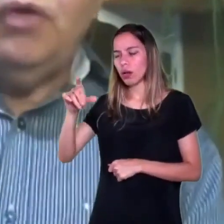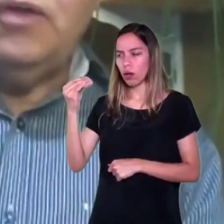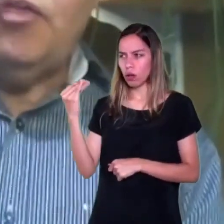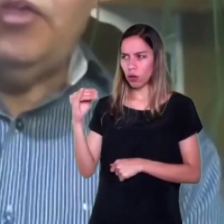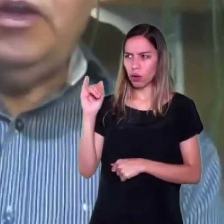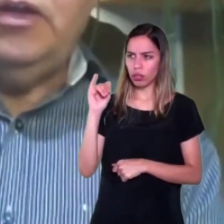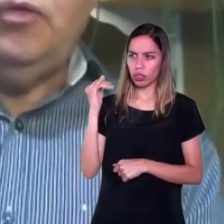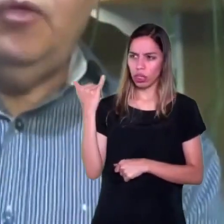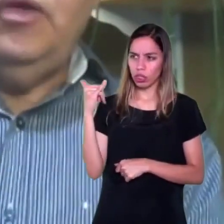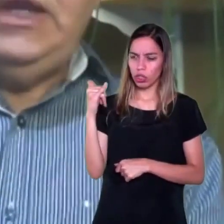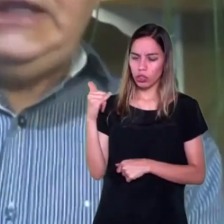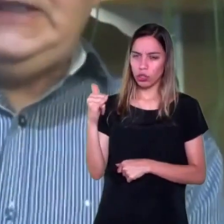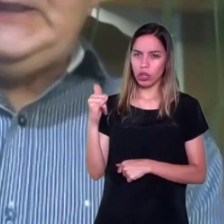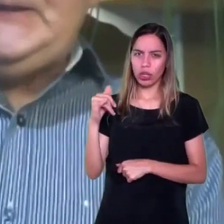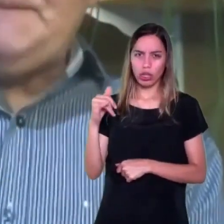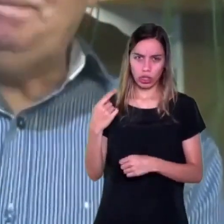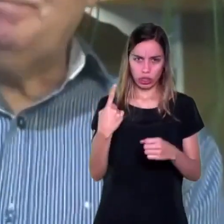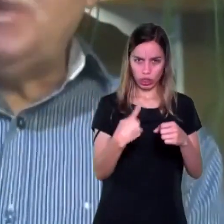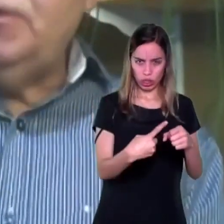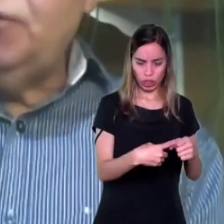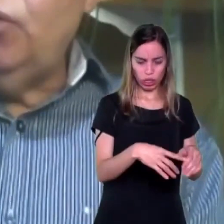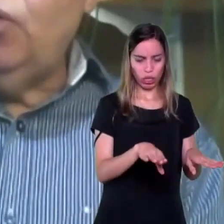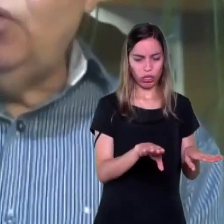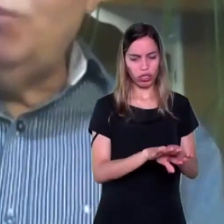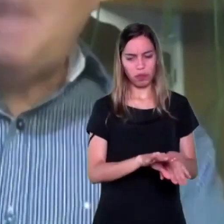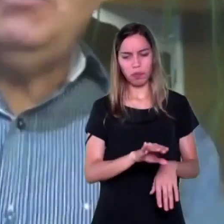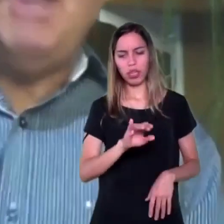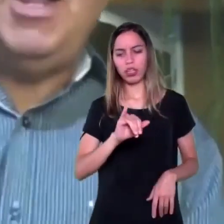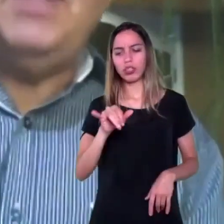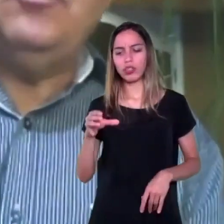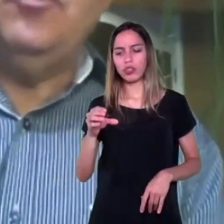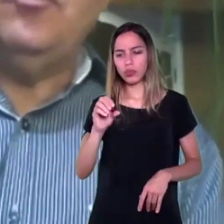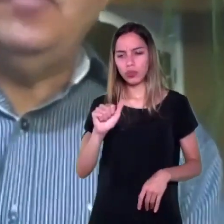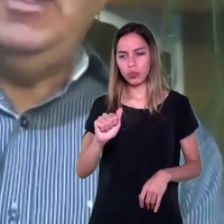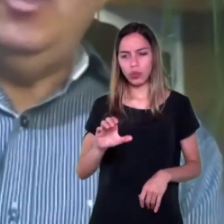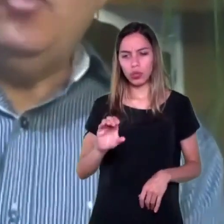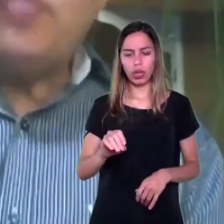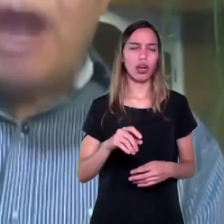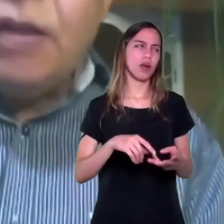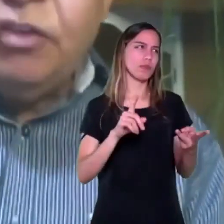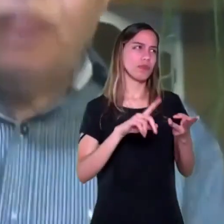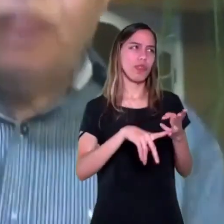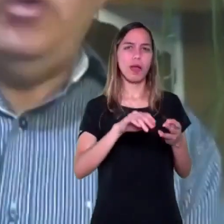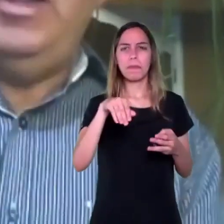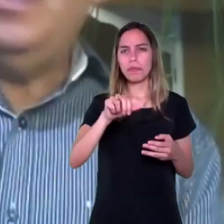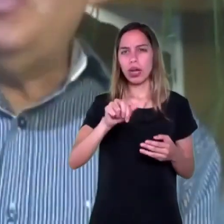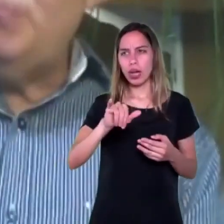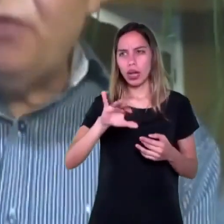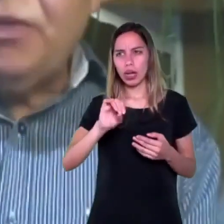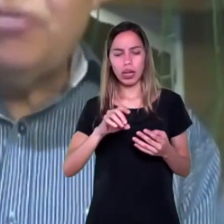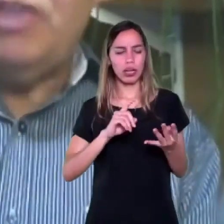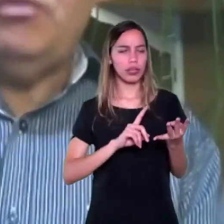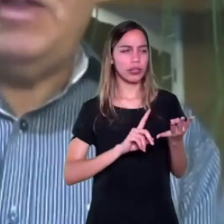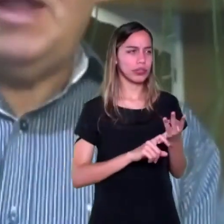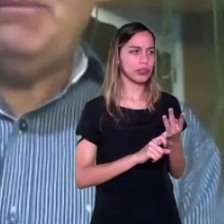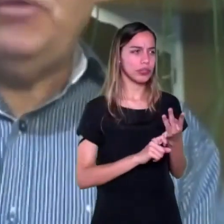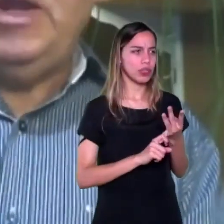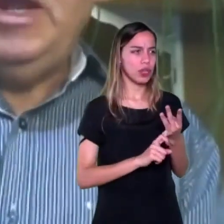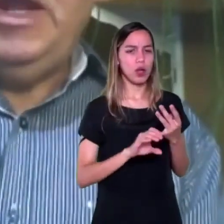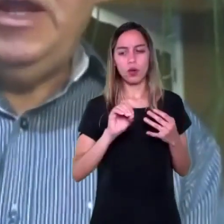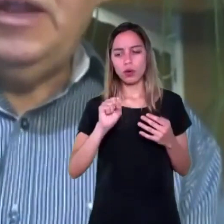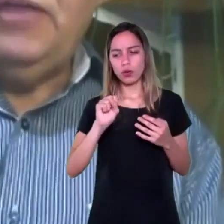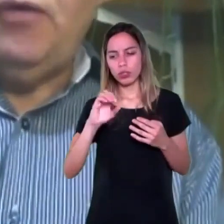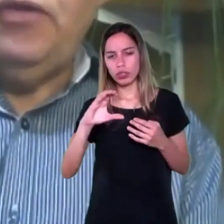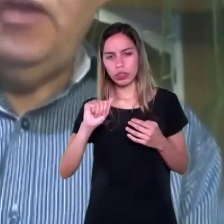próprio João Dornas Filho, e o Mário Matos, Oscar Dias Corrêa, que a gente não pode deixar de falar,